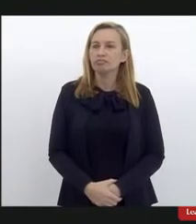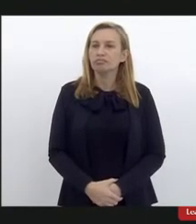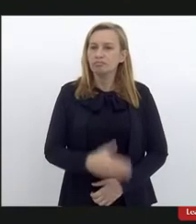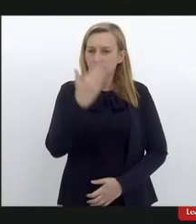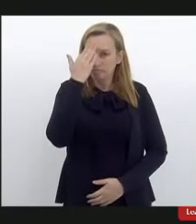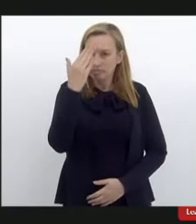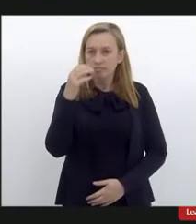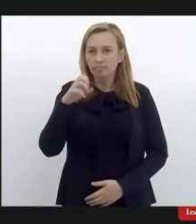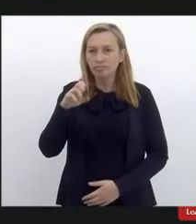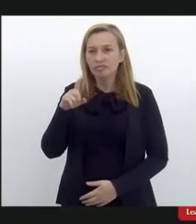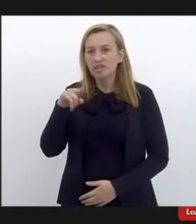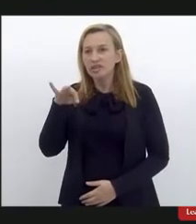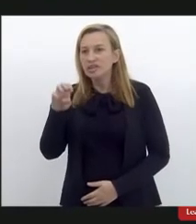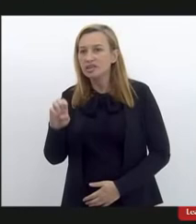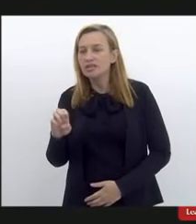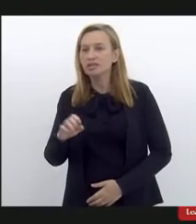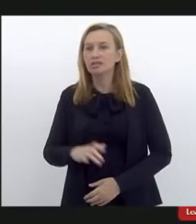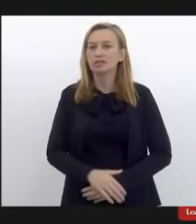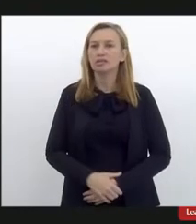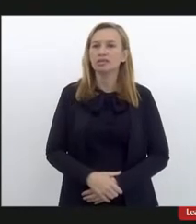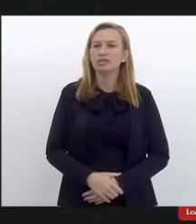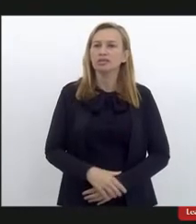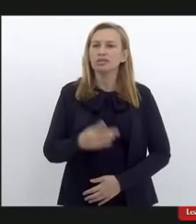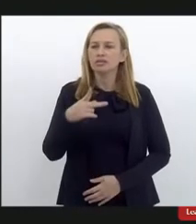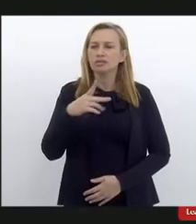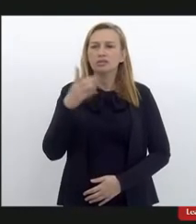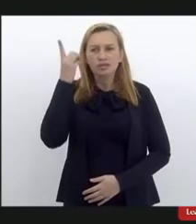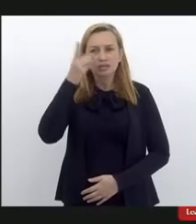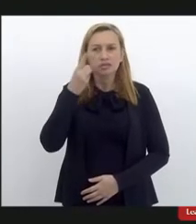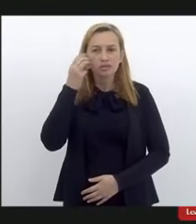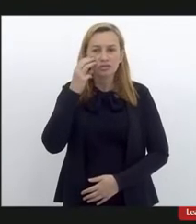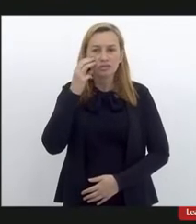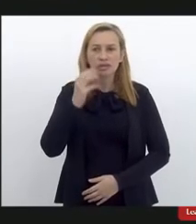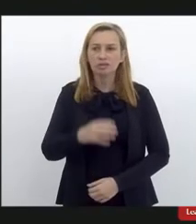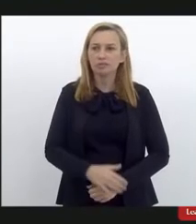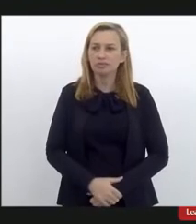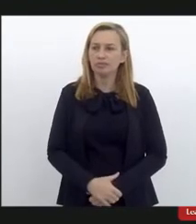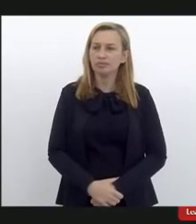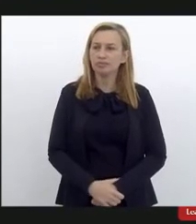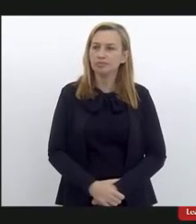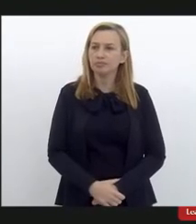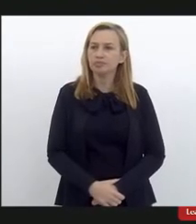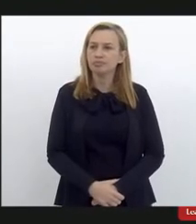Obrigado, Eliane. Passo a palavra ao deputado Valdec.